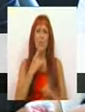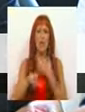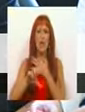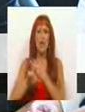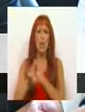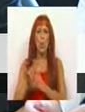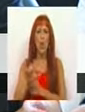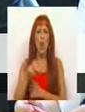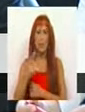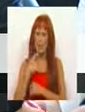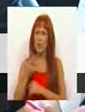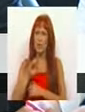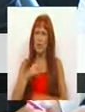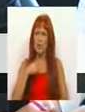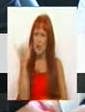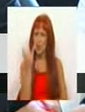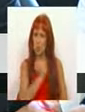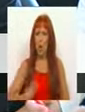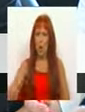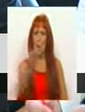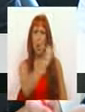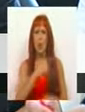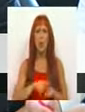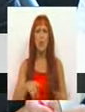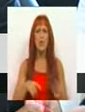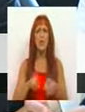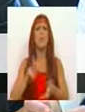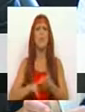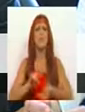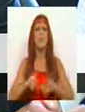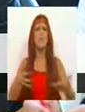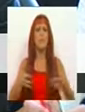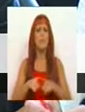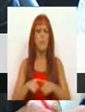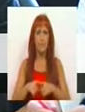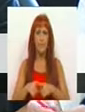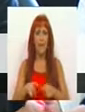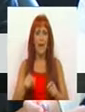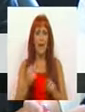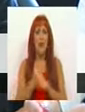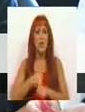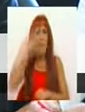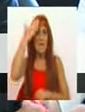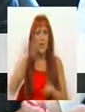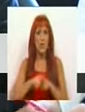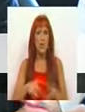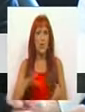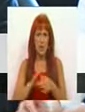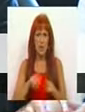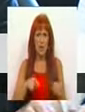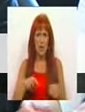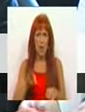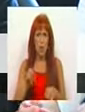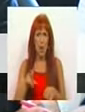Colatra. Tenho mais questões, mas que farei na segunda ronda. O PIR está aprovado. As ações previstas para o núcleo da Colatra